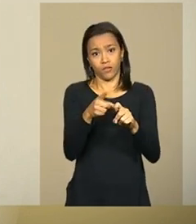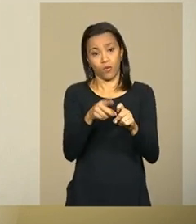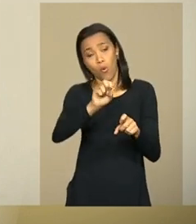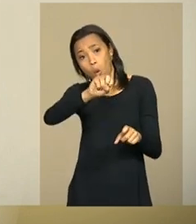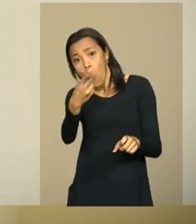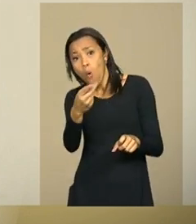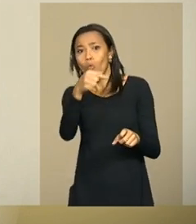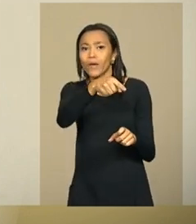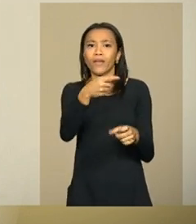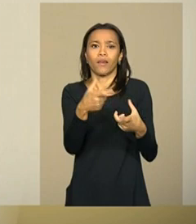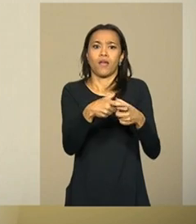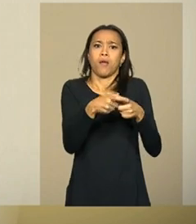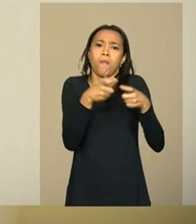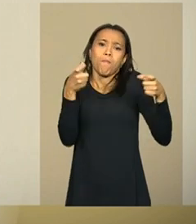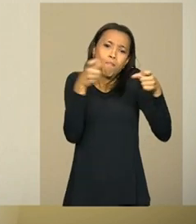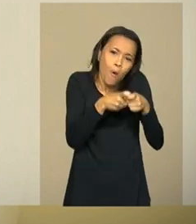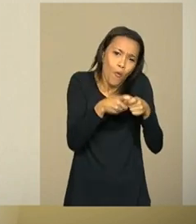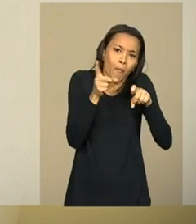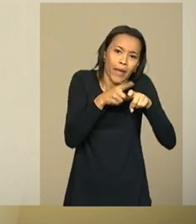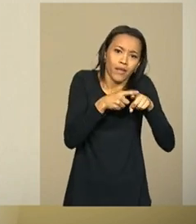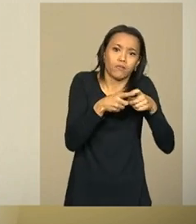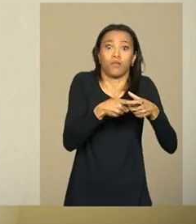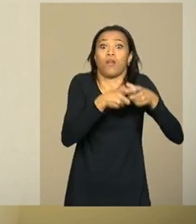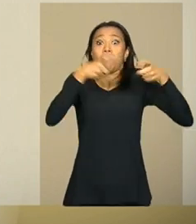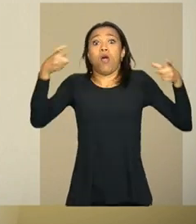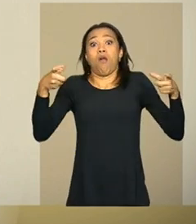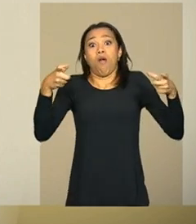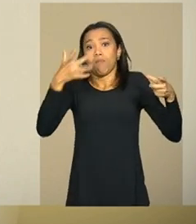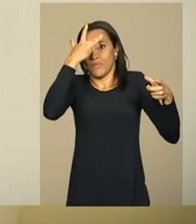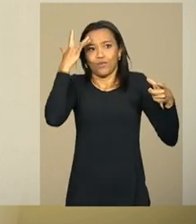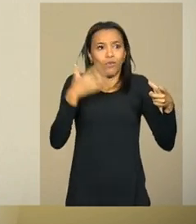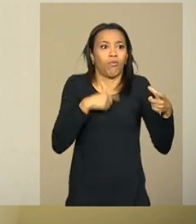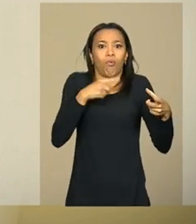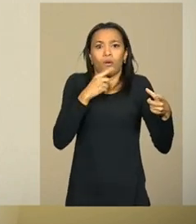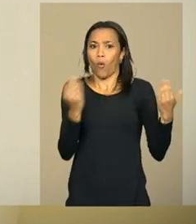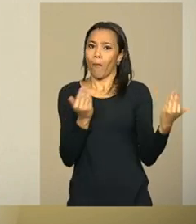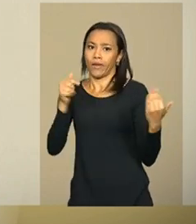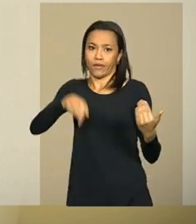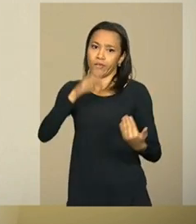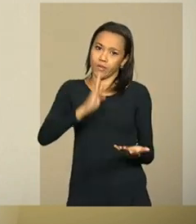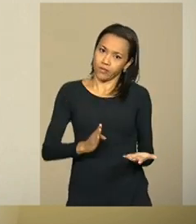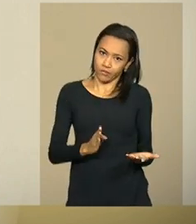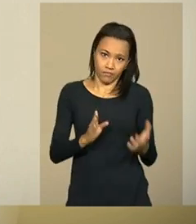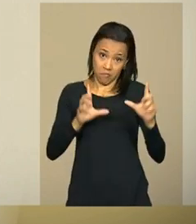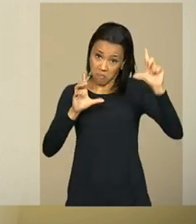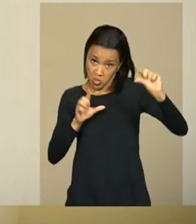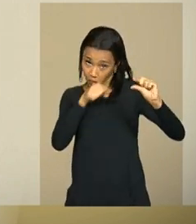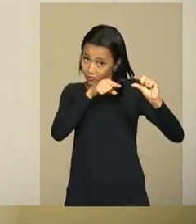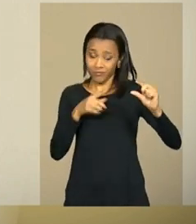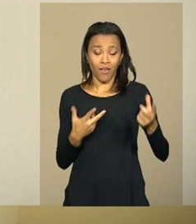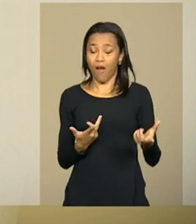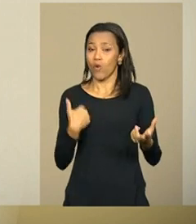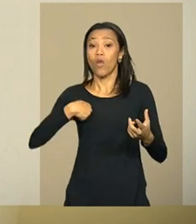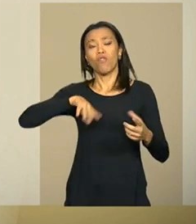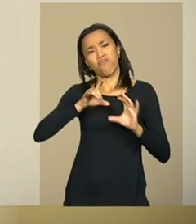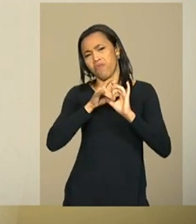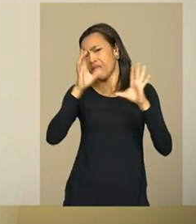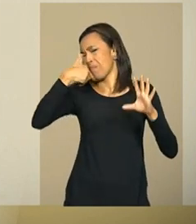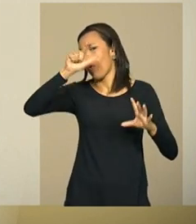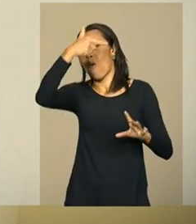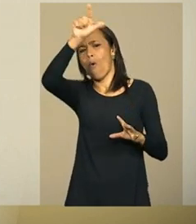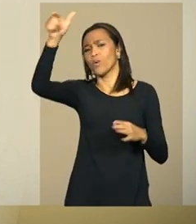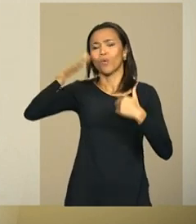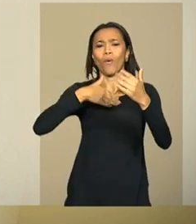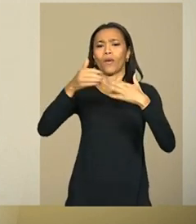onde a proporção de médicos por habitantes seja ainda menor do que no Brasil fora isso estamos abertos a receber médicos de